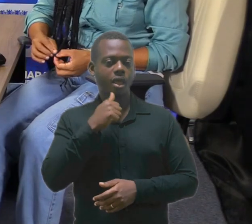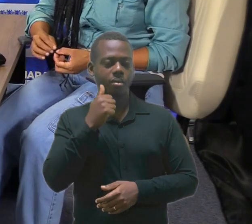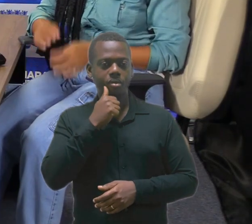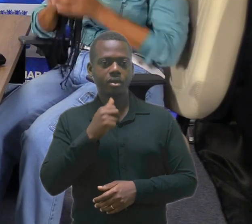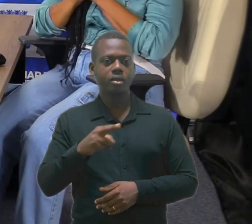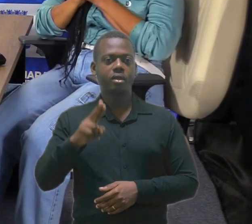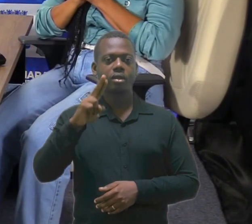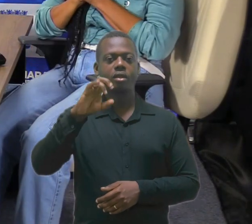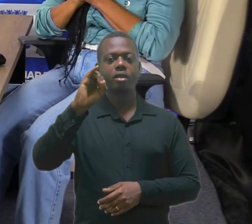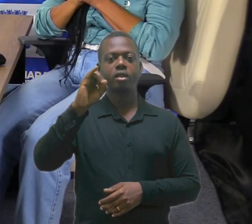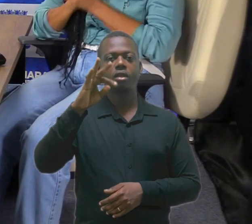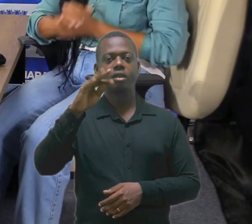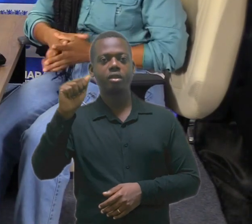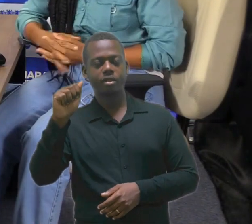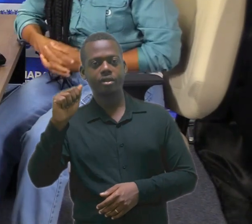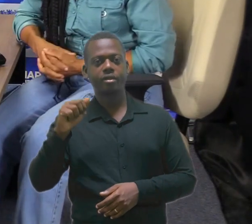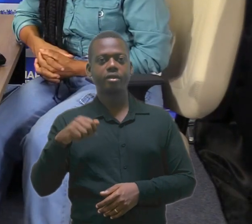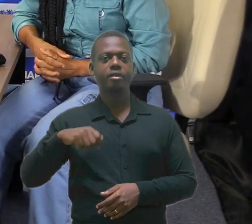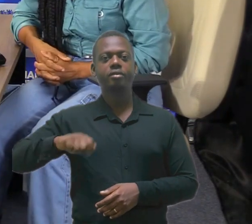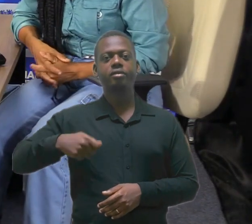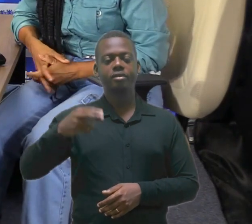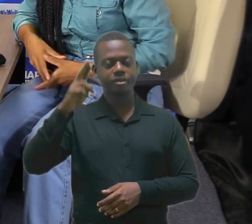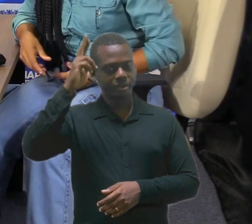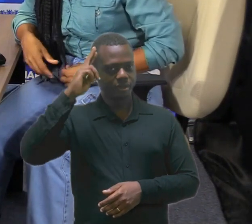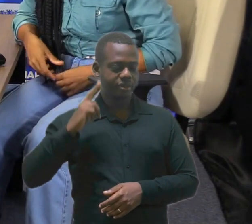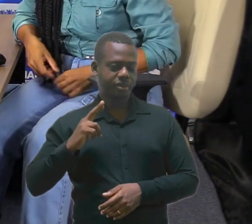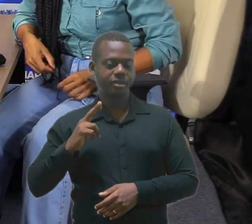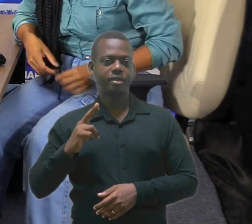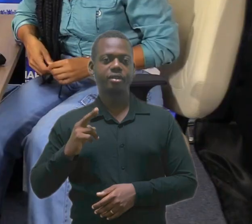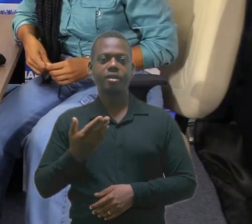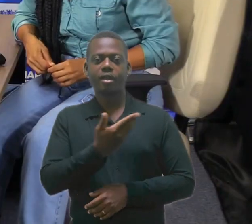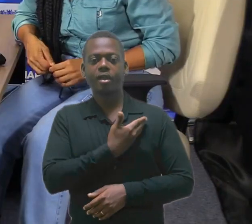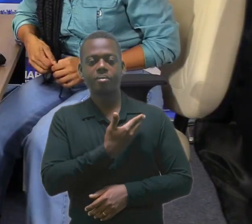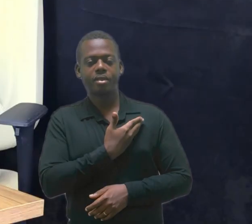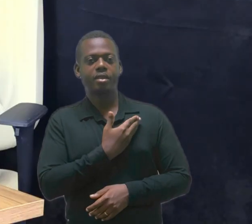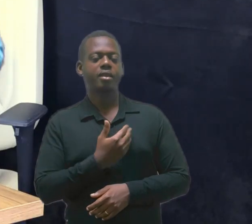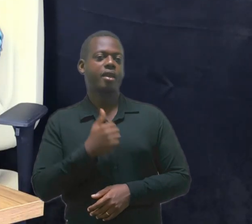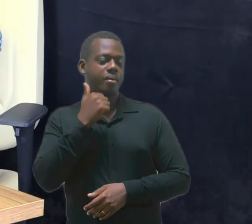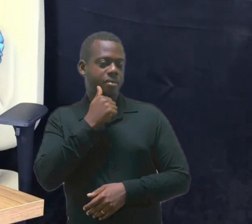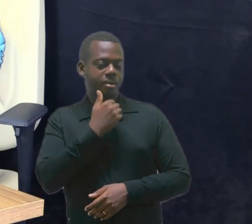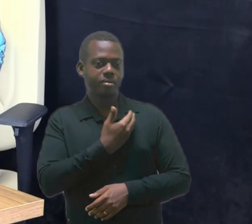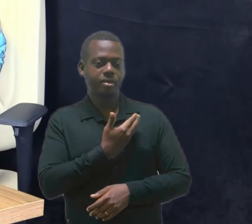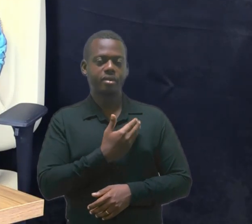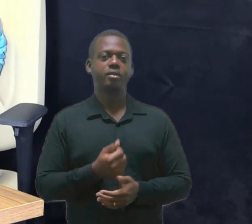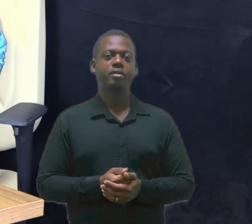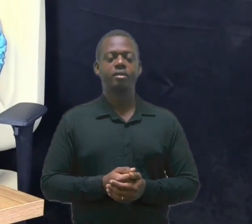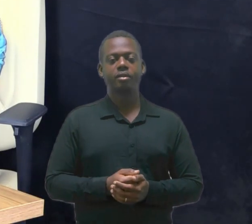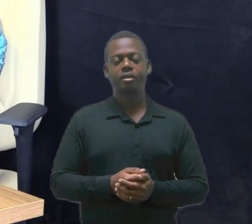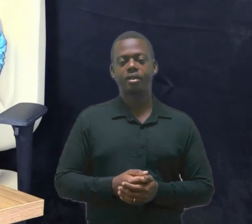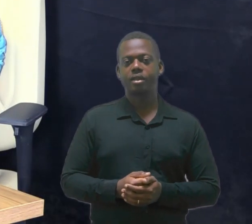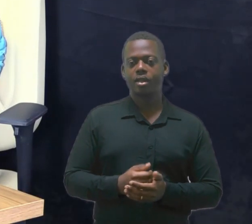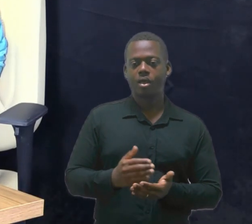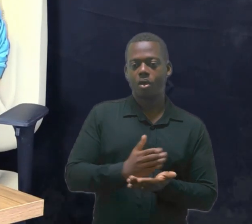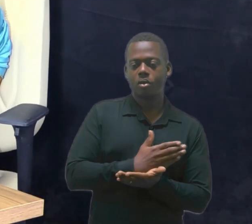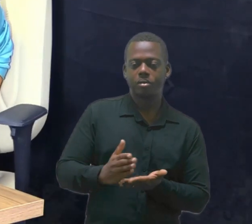Gente, maravilha. A gente não pode terminar sem falar dela, e aí você já conclui. Mandar um beijo para minha amiga Rita. Aqui na cidade nós temos algumas